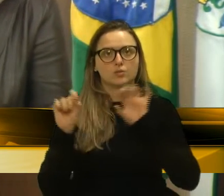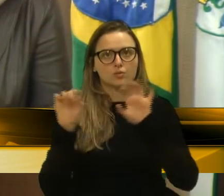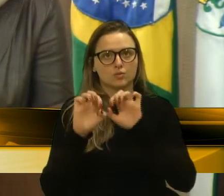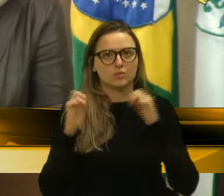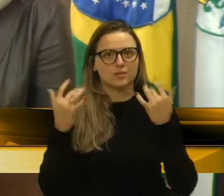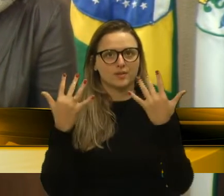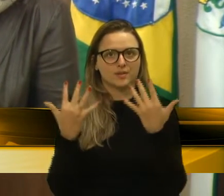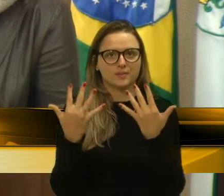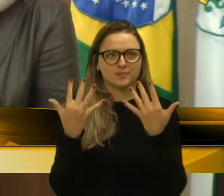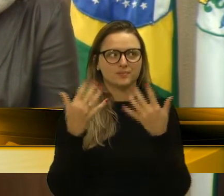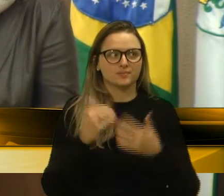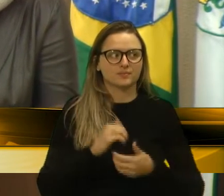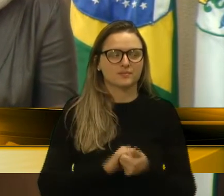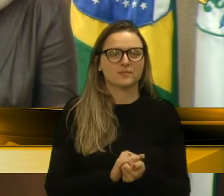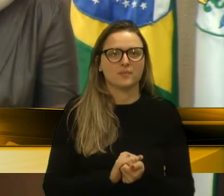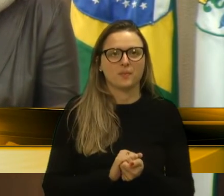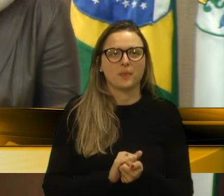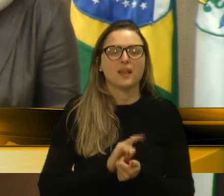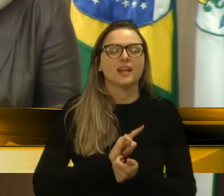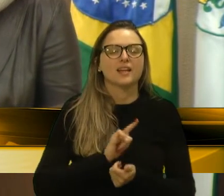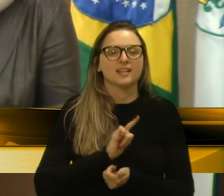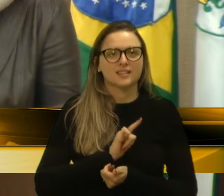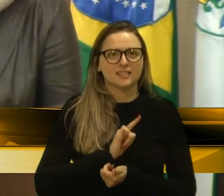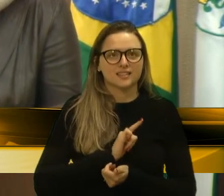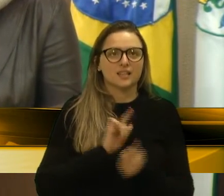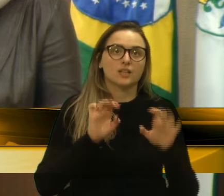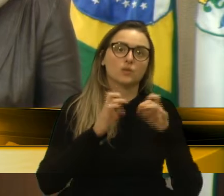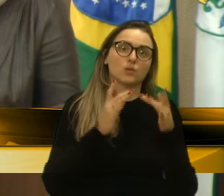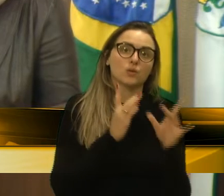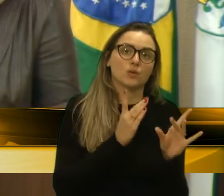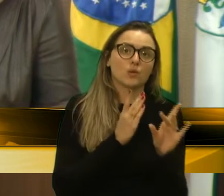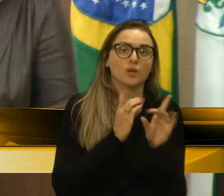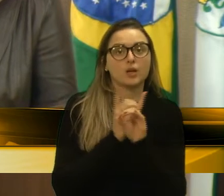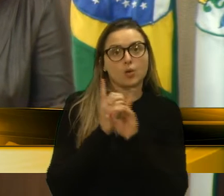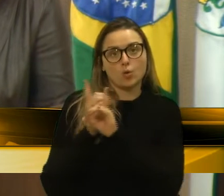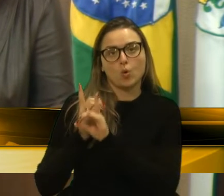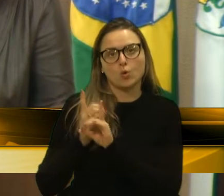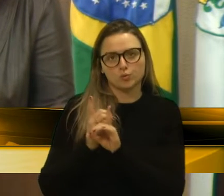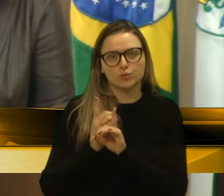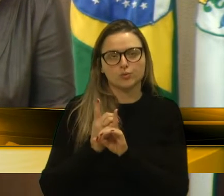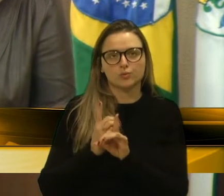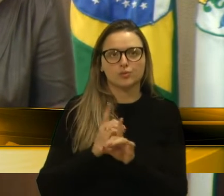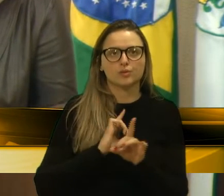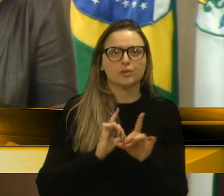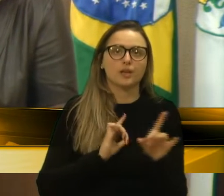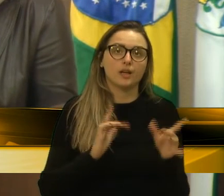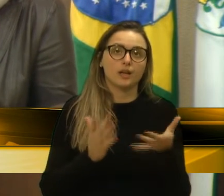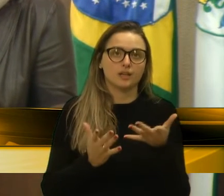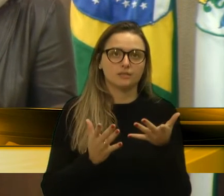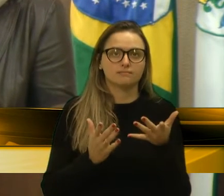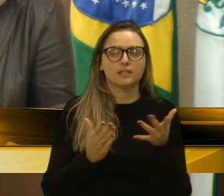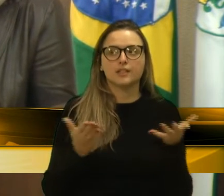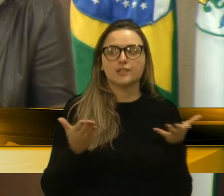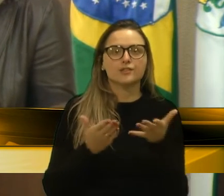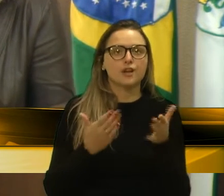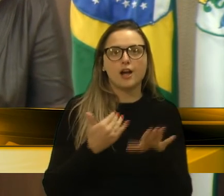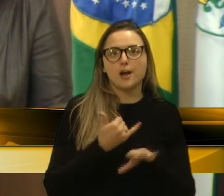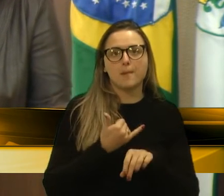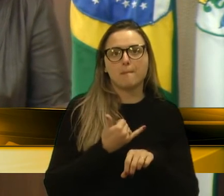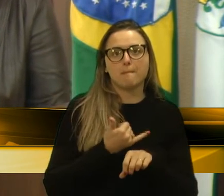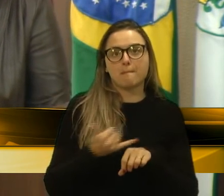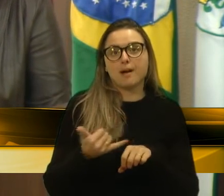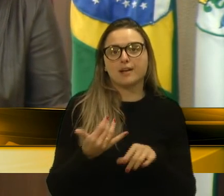alguns pontos foram melhorados, no entanto, em outros, na verdade, se extrapolou